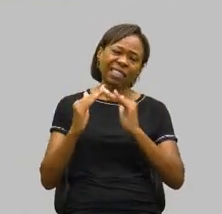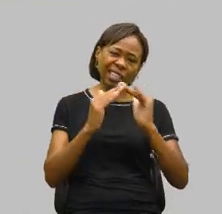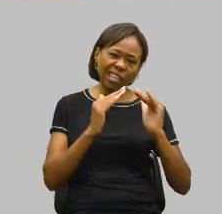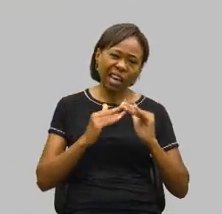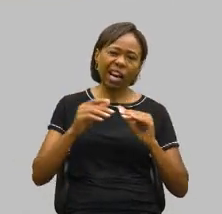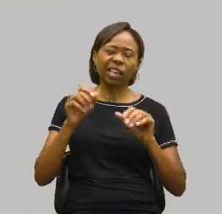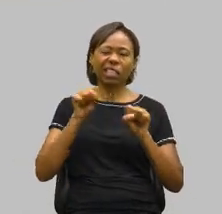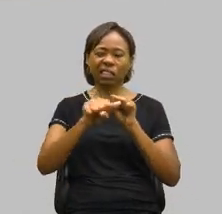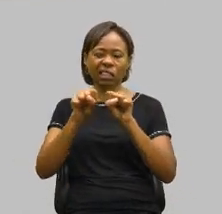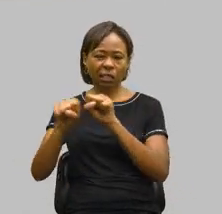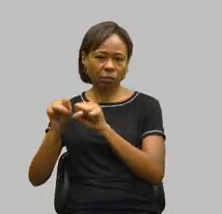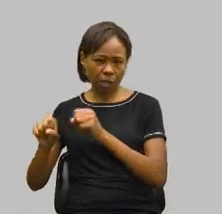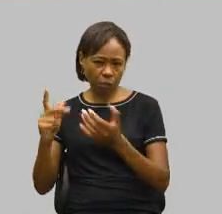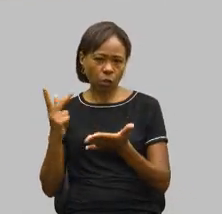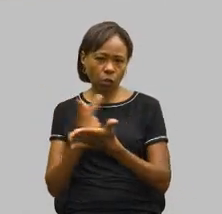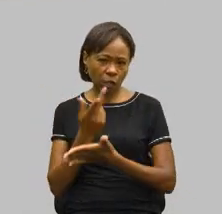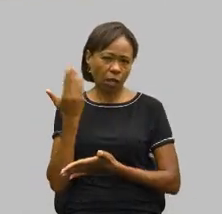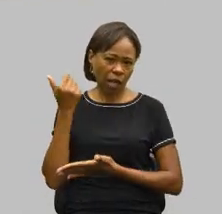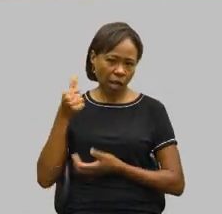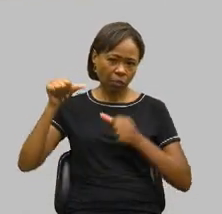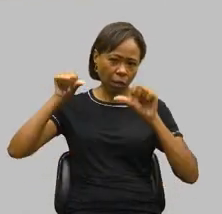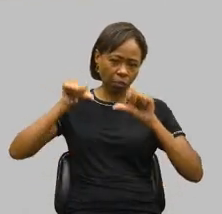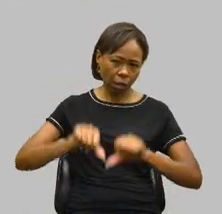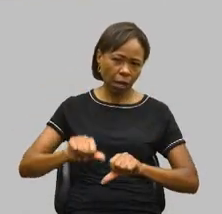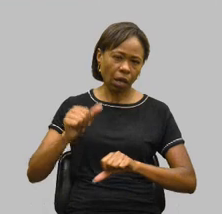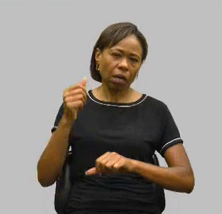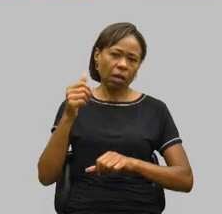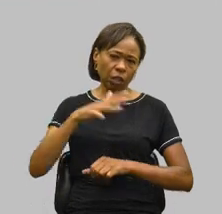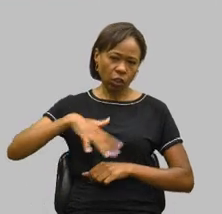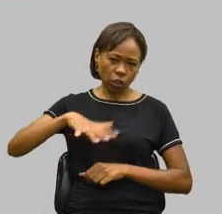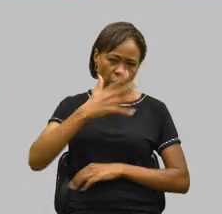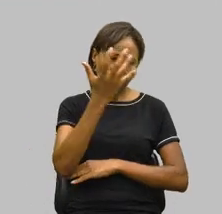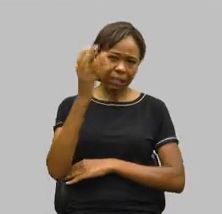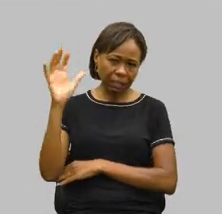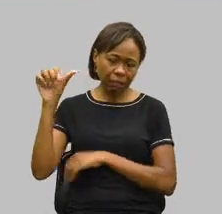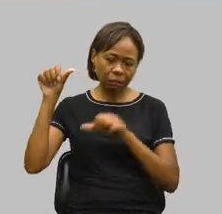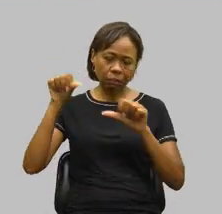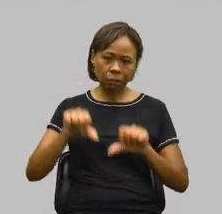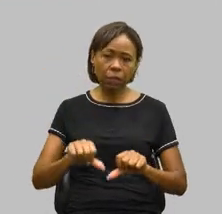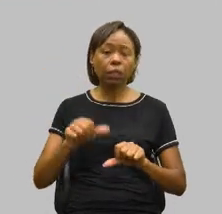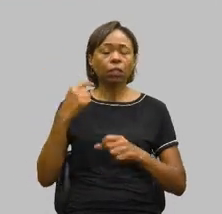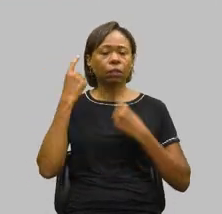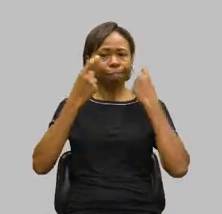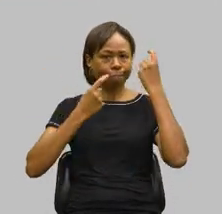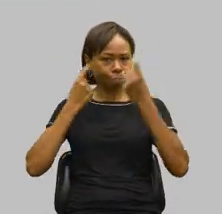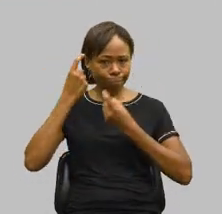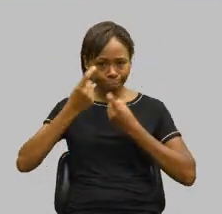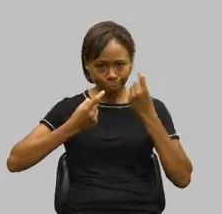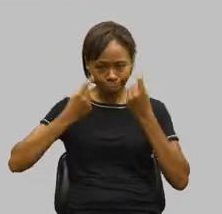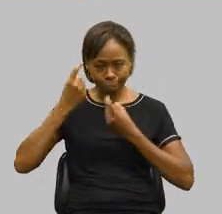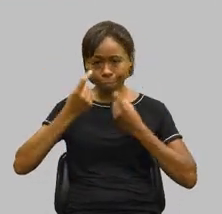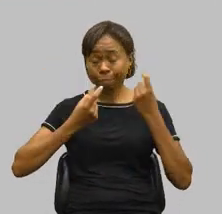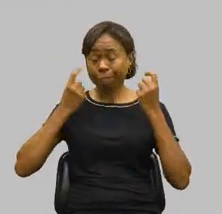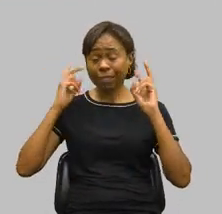eh através de desastres ambientais Então temos preocupado é uma preocupação constante